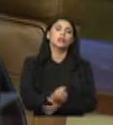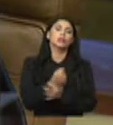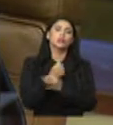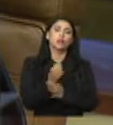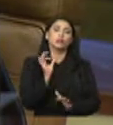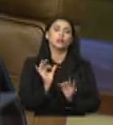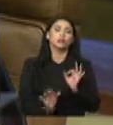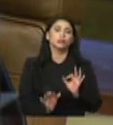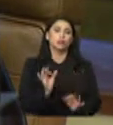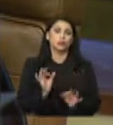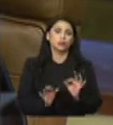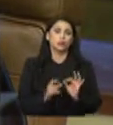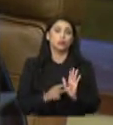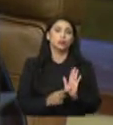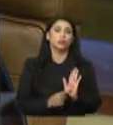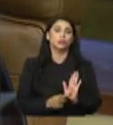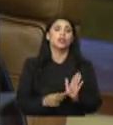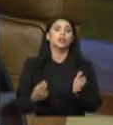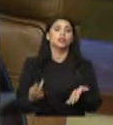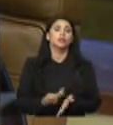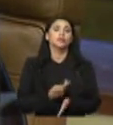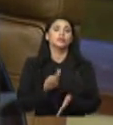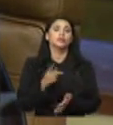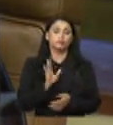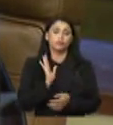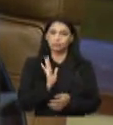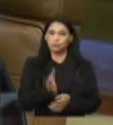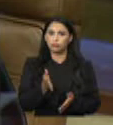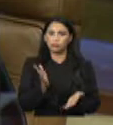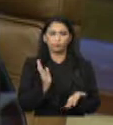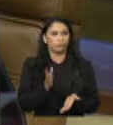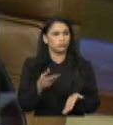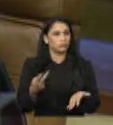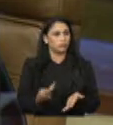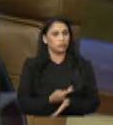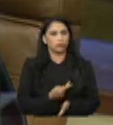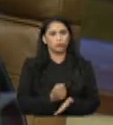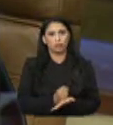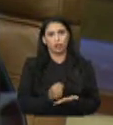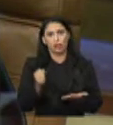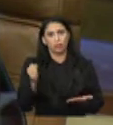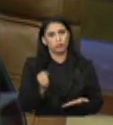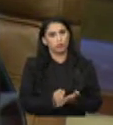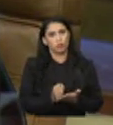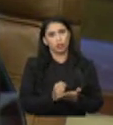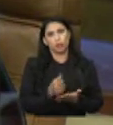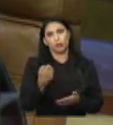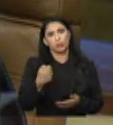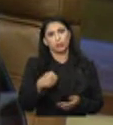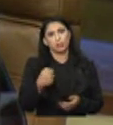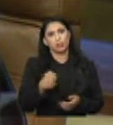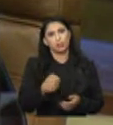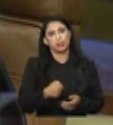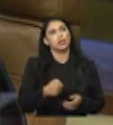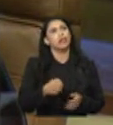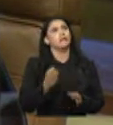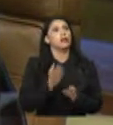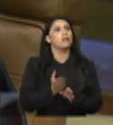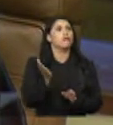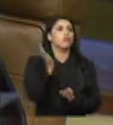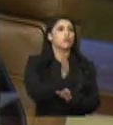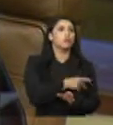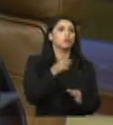segurança jurídica o que sucedeu já e eu não deve a todo momento ser juridicamente